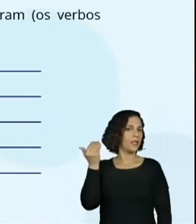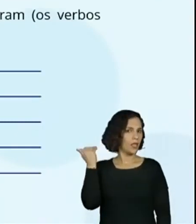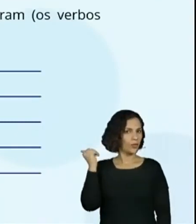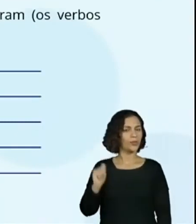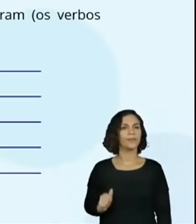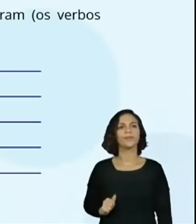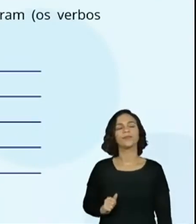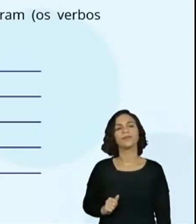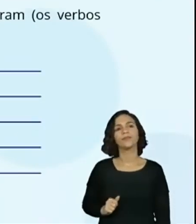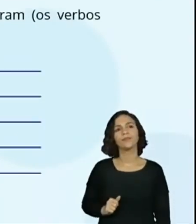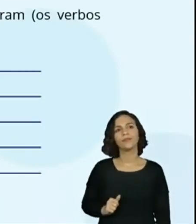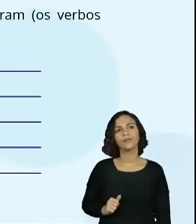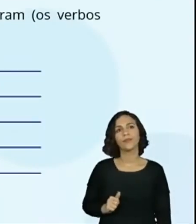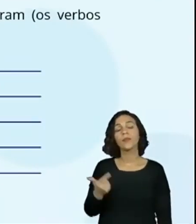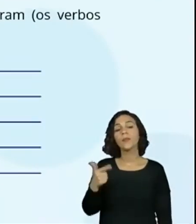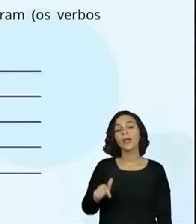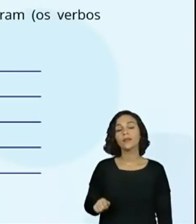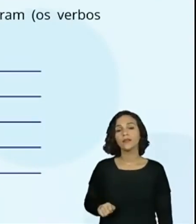registrado. Marco. Olha lá.